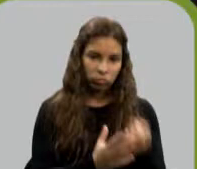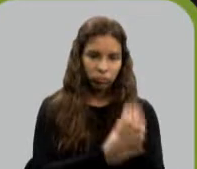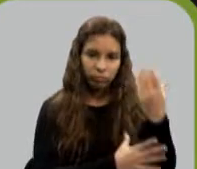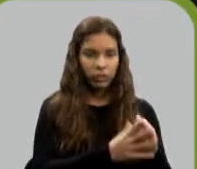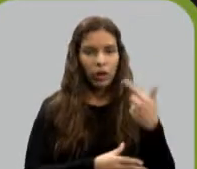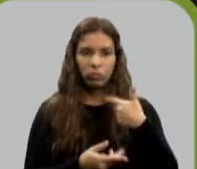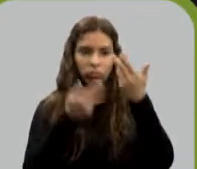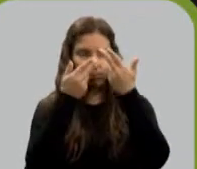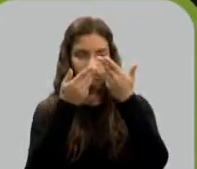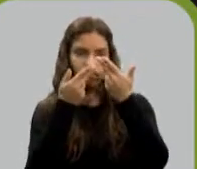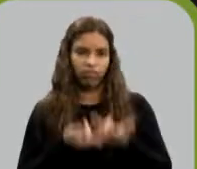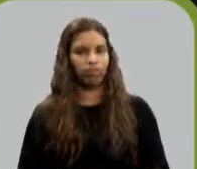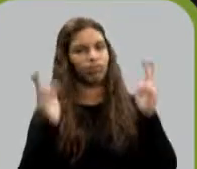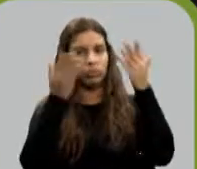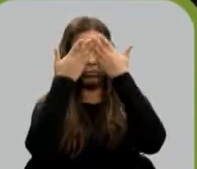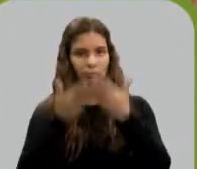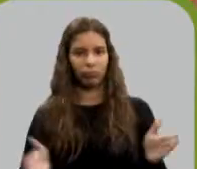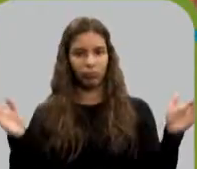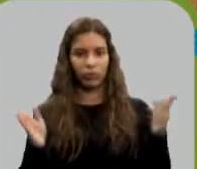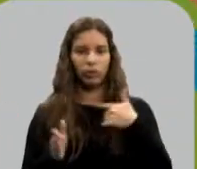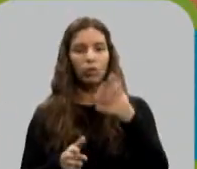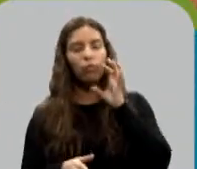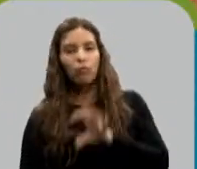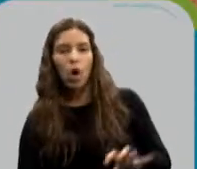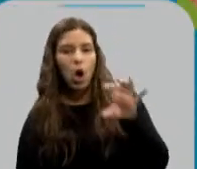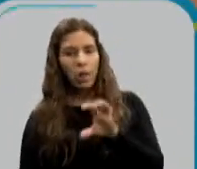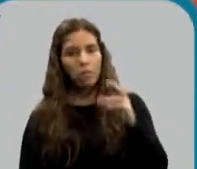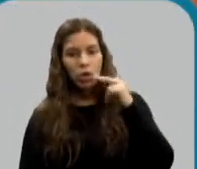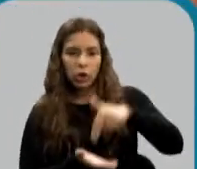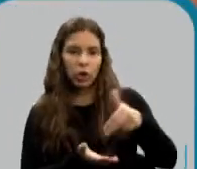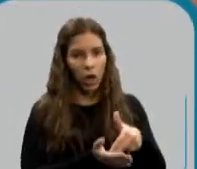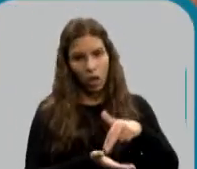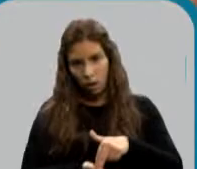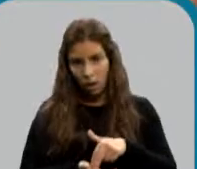estar mesmo muito disponível para encontrar formas diferentes de estar.